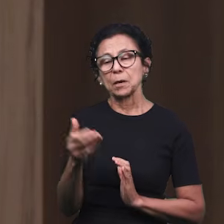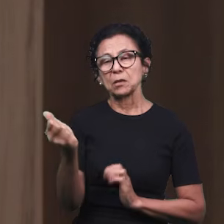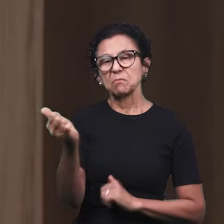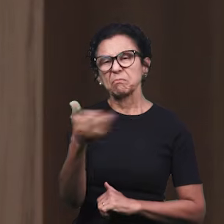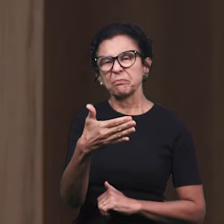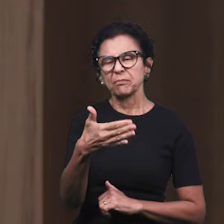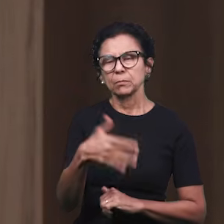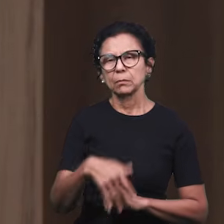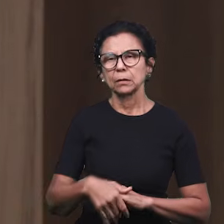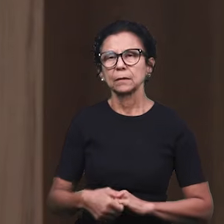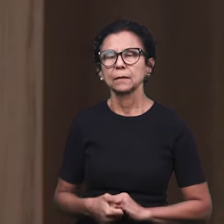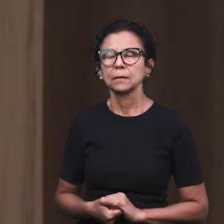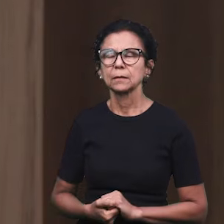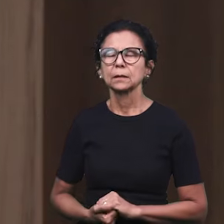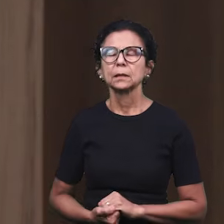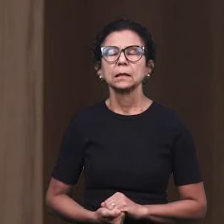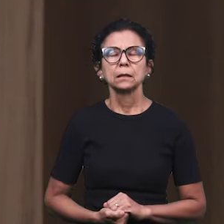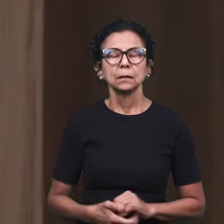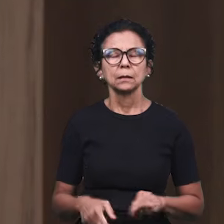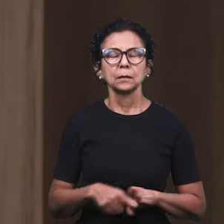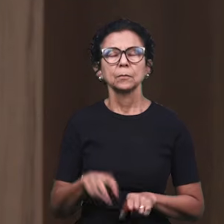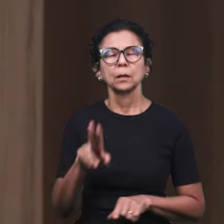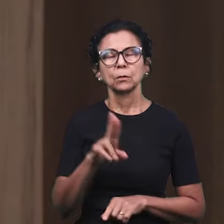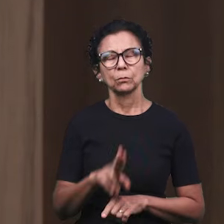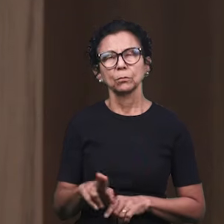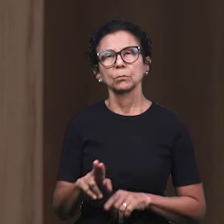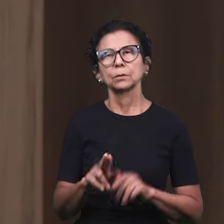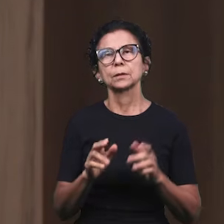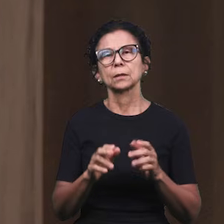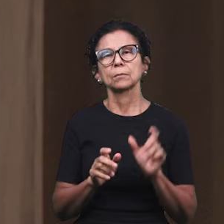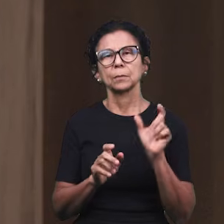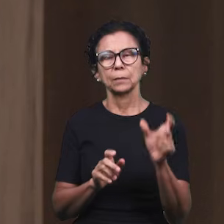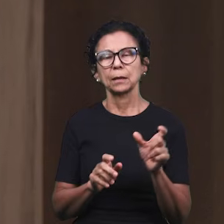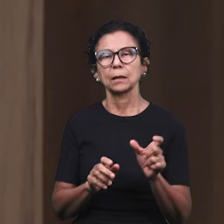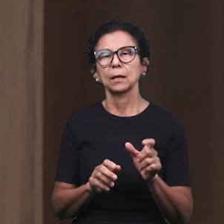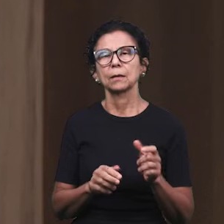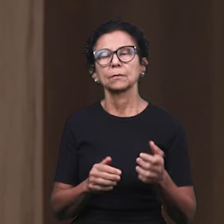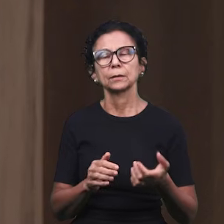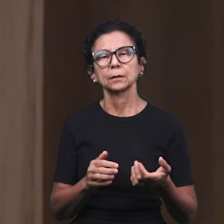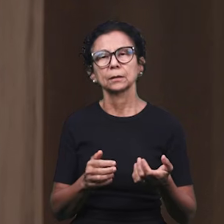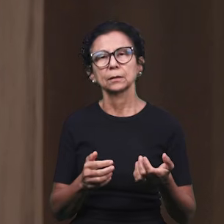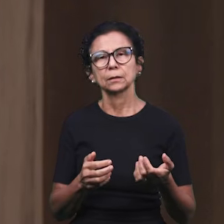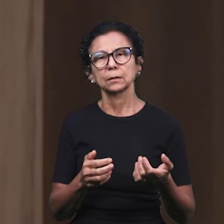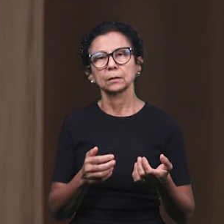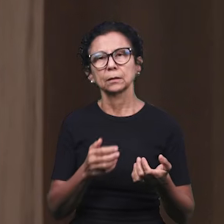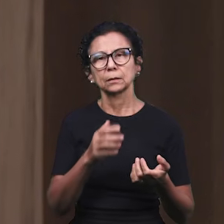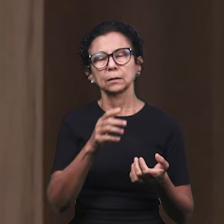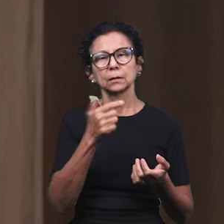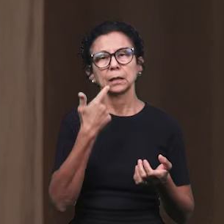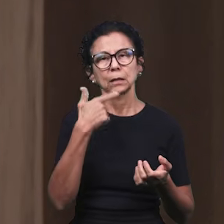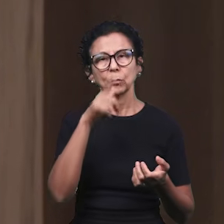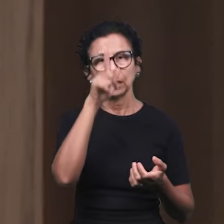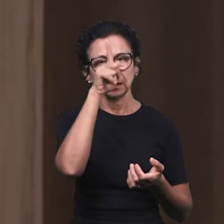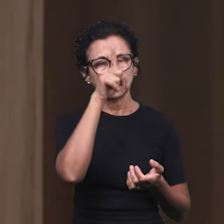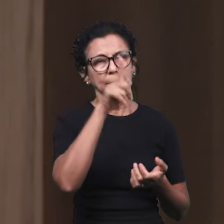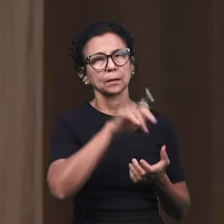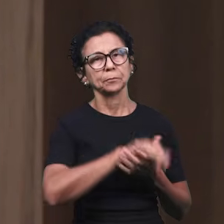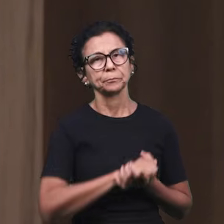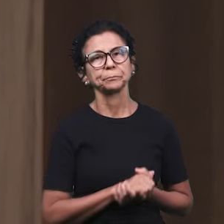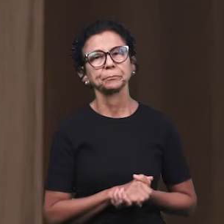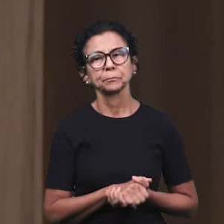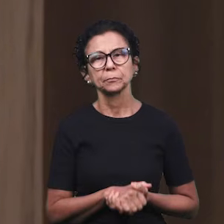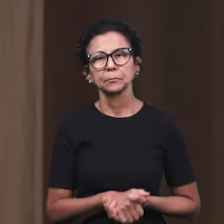é interessante como a Bíblia, como a palavra, como o Evangelho, ele